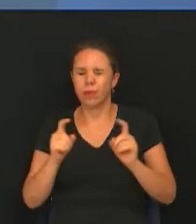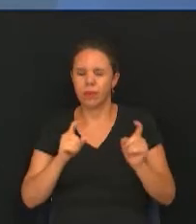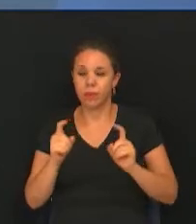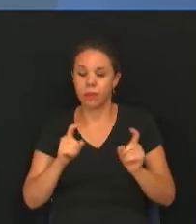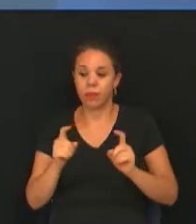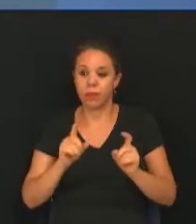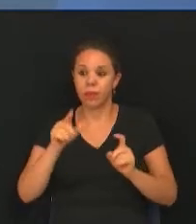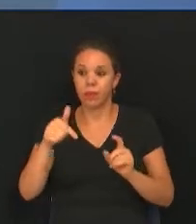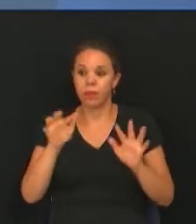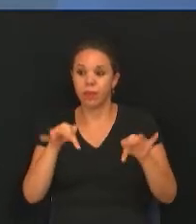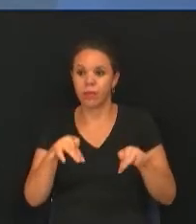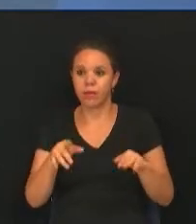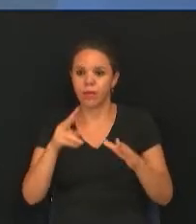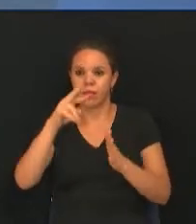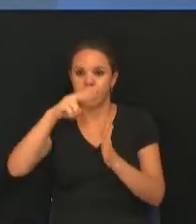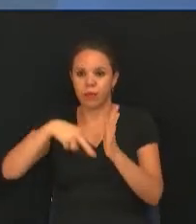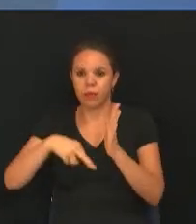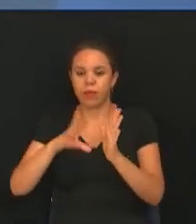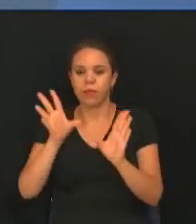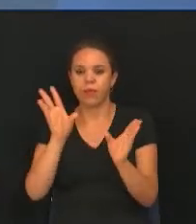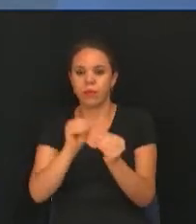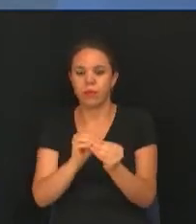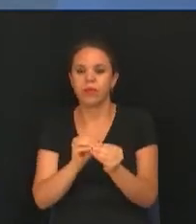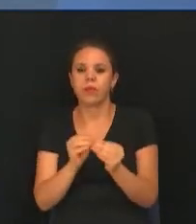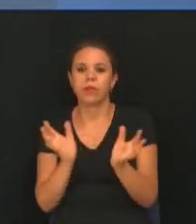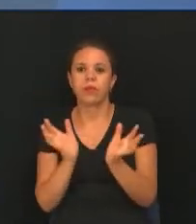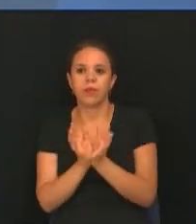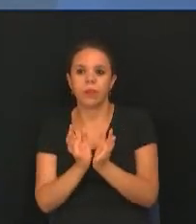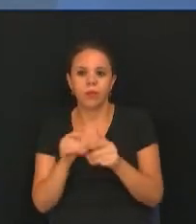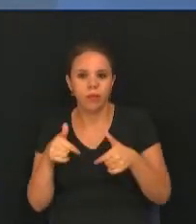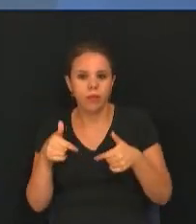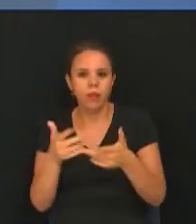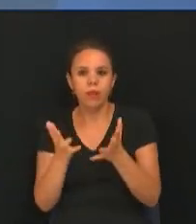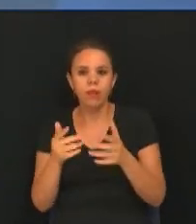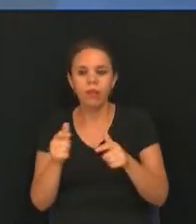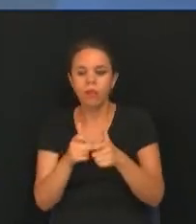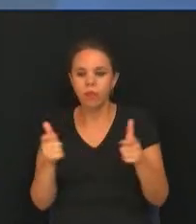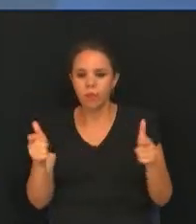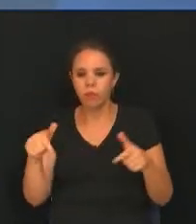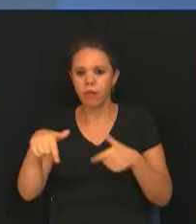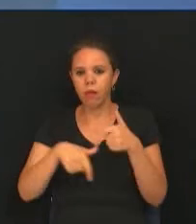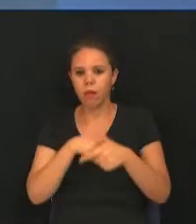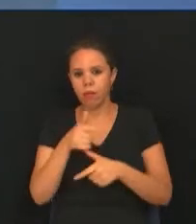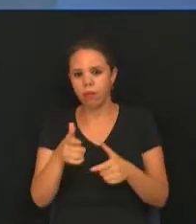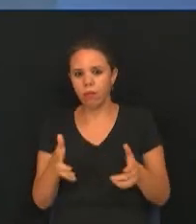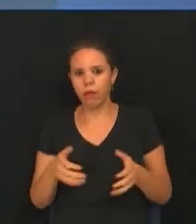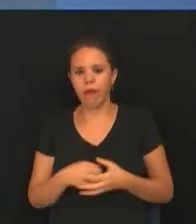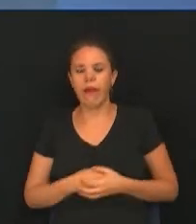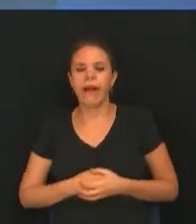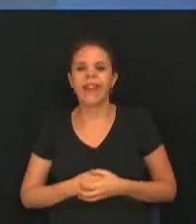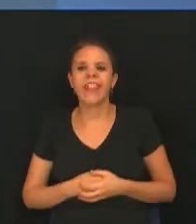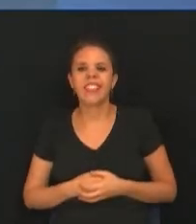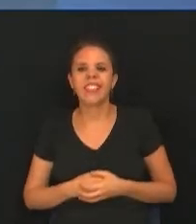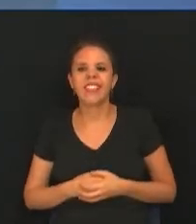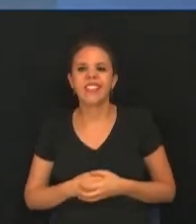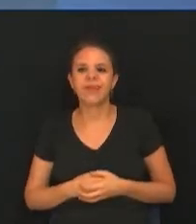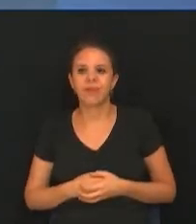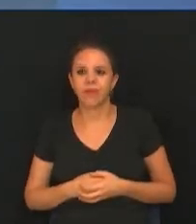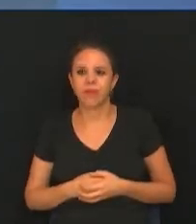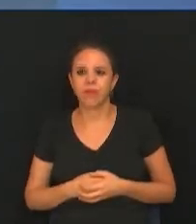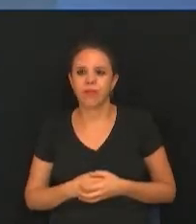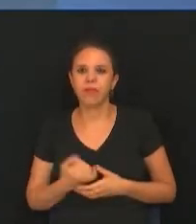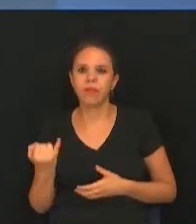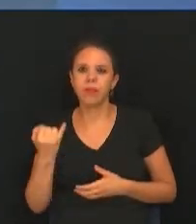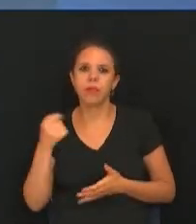depois no final tem um relatório. A frente tem uma forma muito mais ampla e mais proeminente,